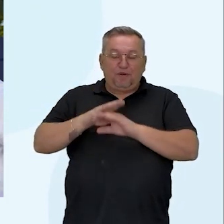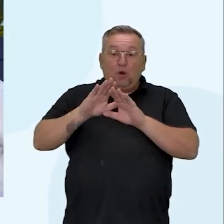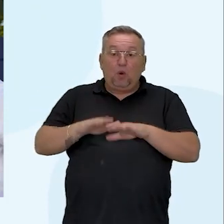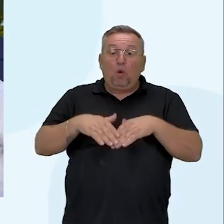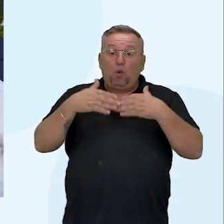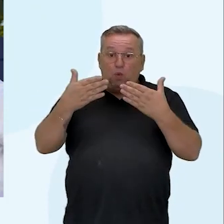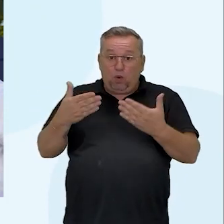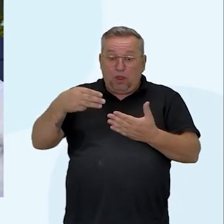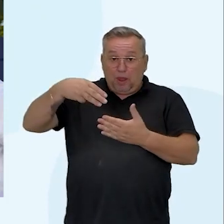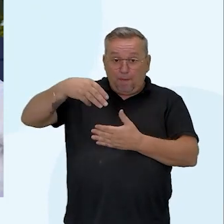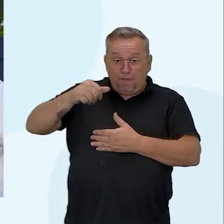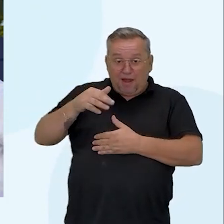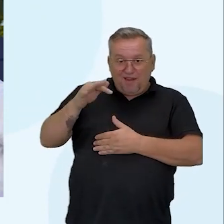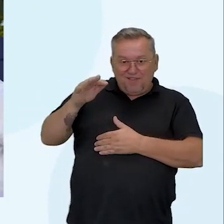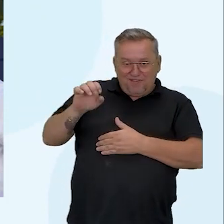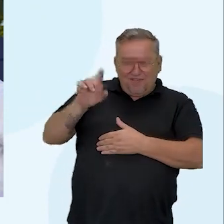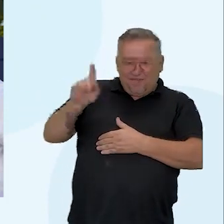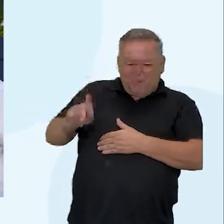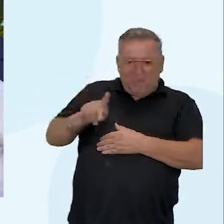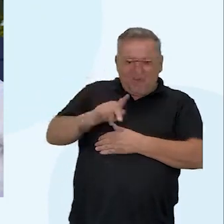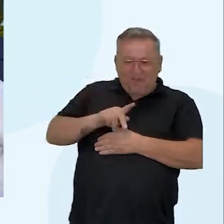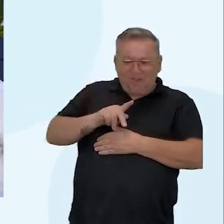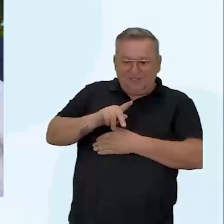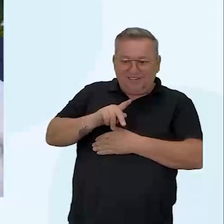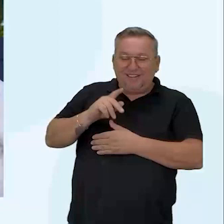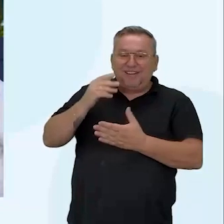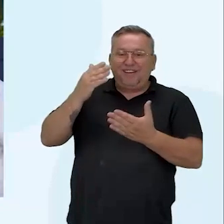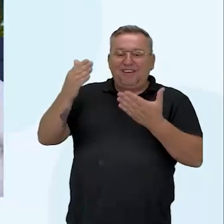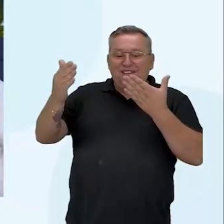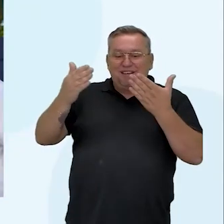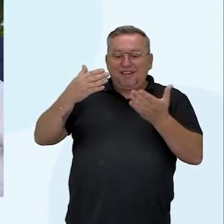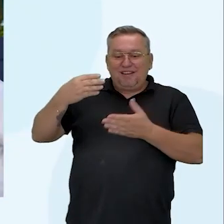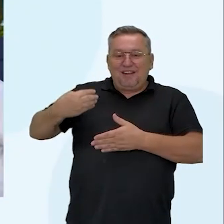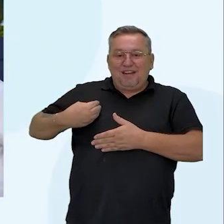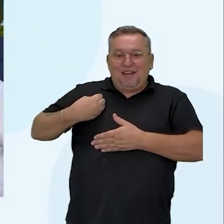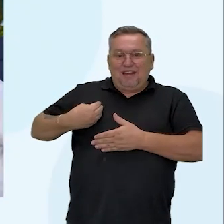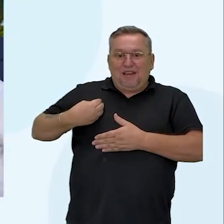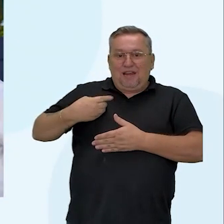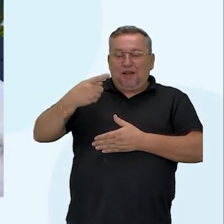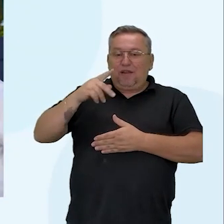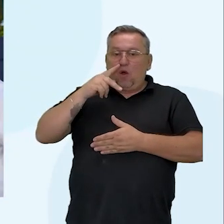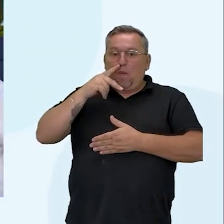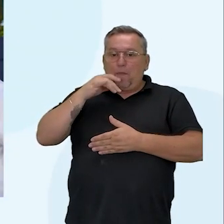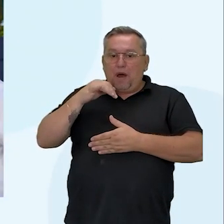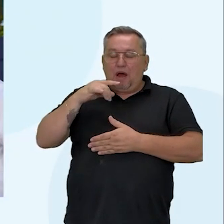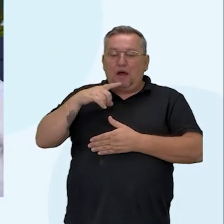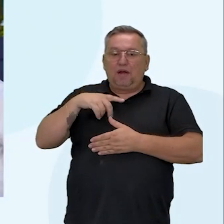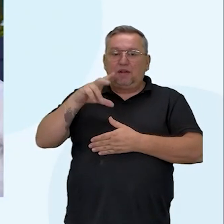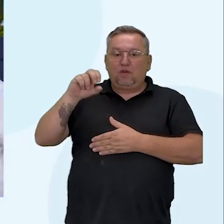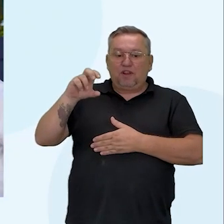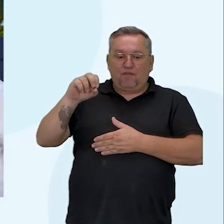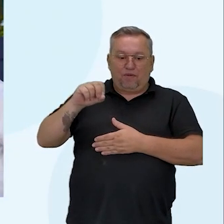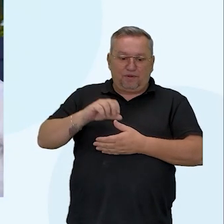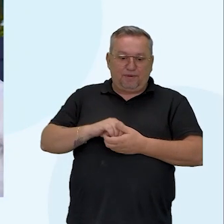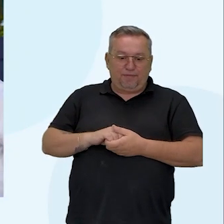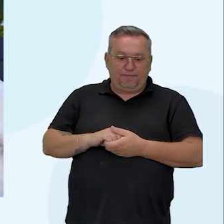Mafê compara a sua vida com a vida dos seus pais e de seus